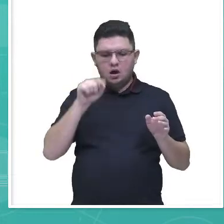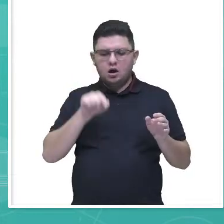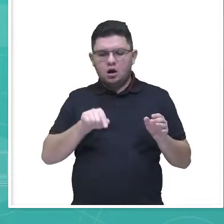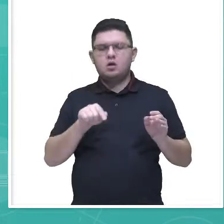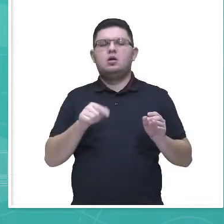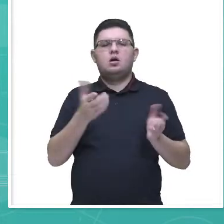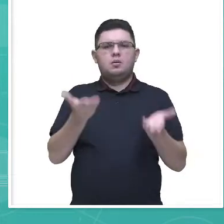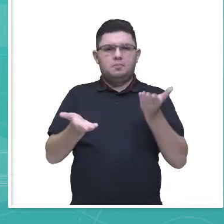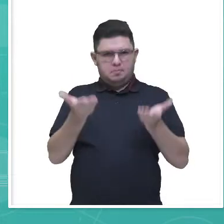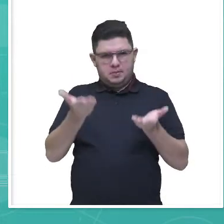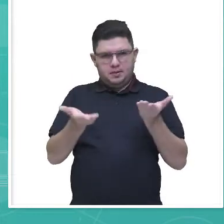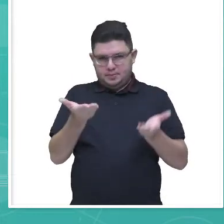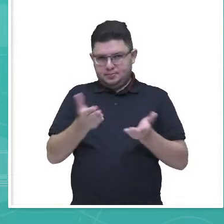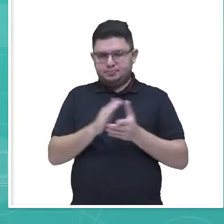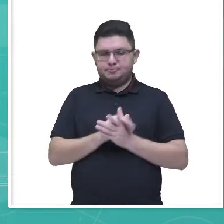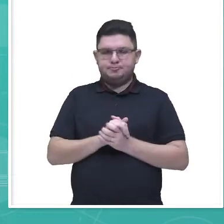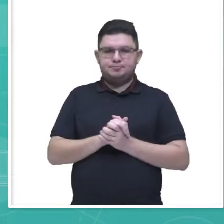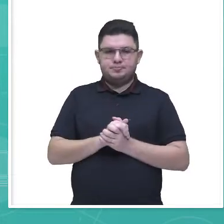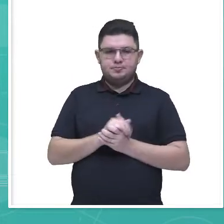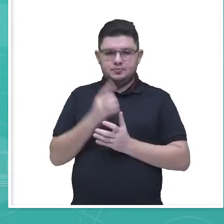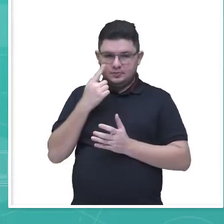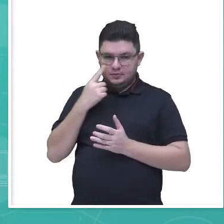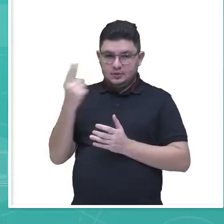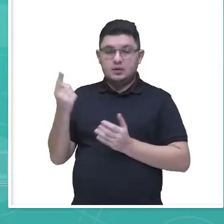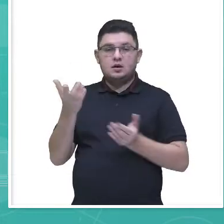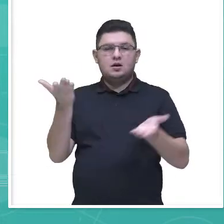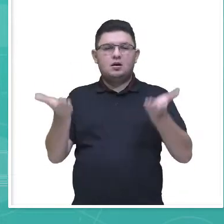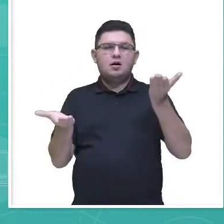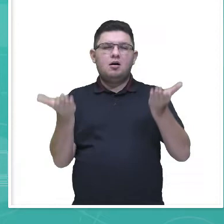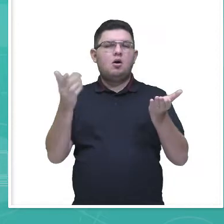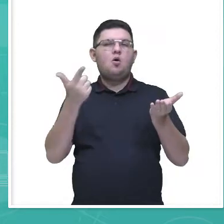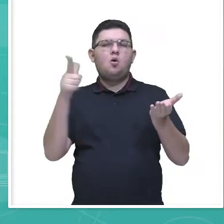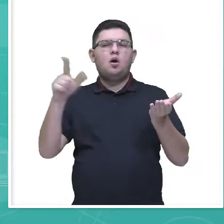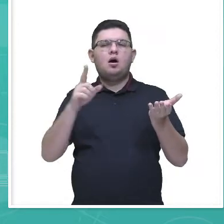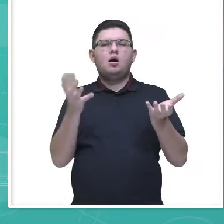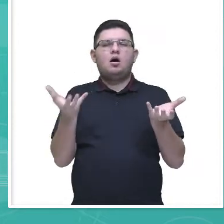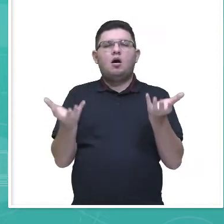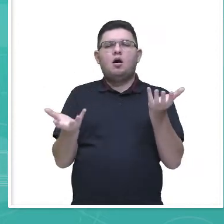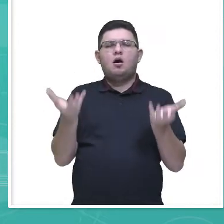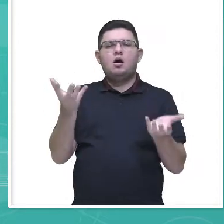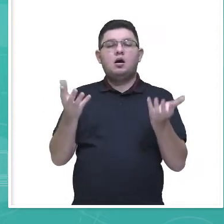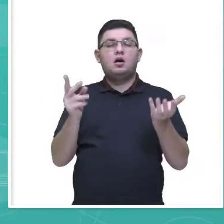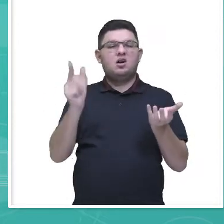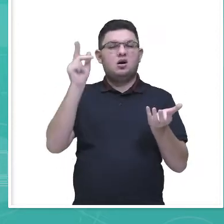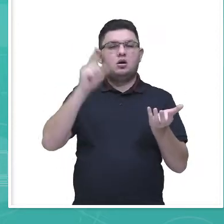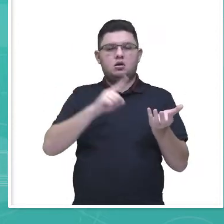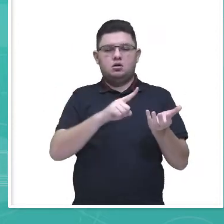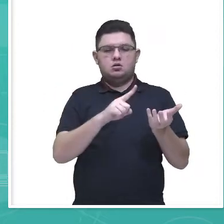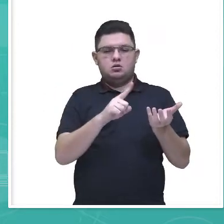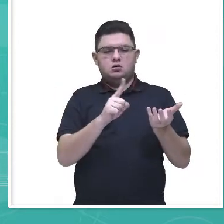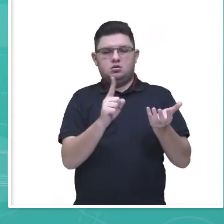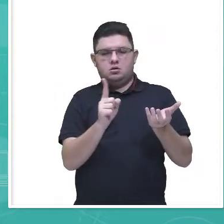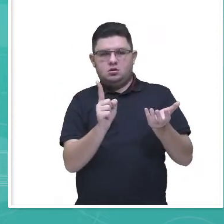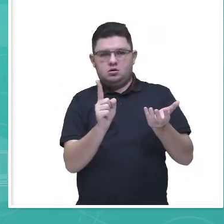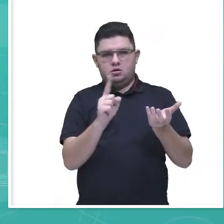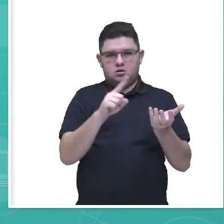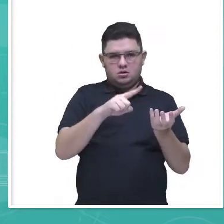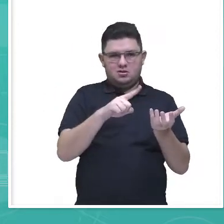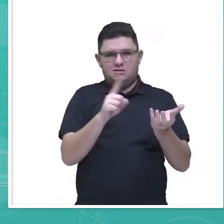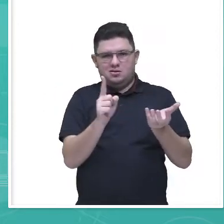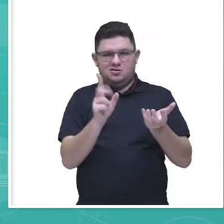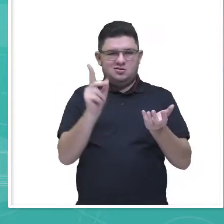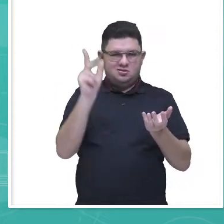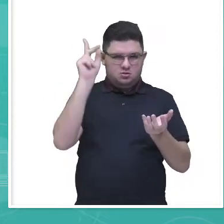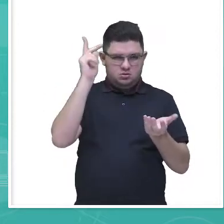que vai te mostrando a quantidade do item que você quer comprar. Então, quando você vai medir alguma coisa, quando você vai medir o peso,